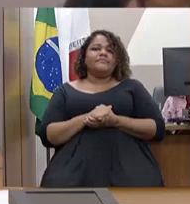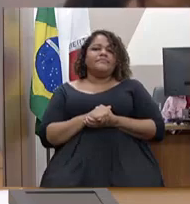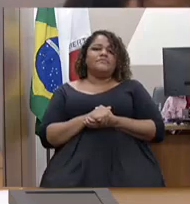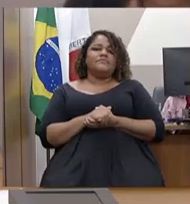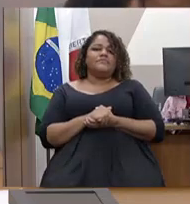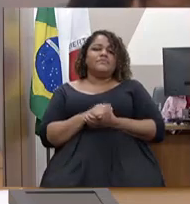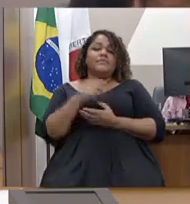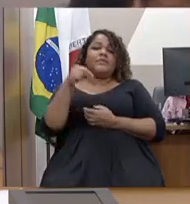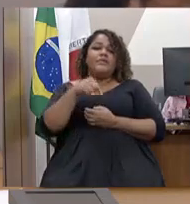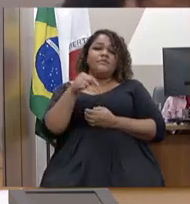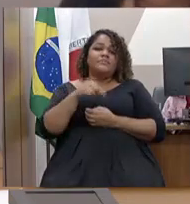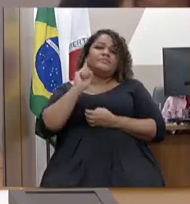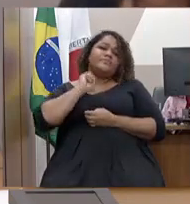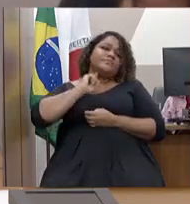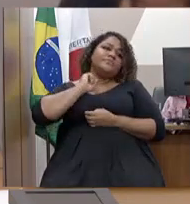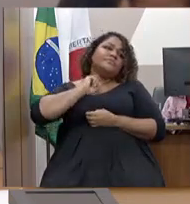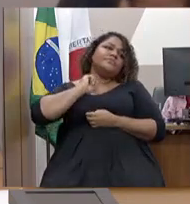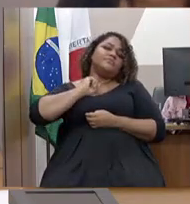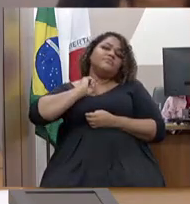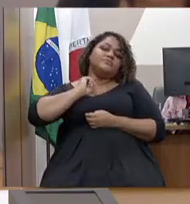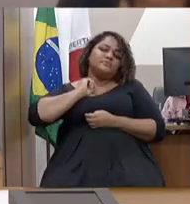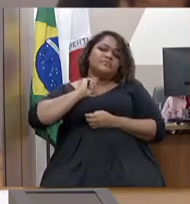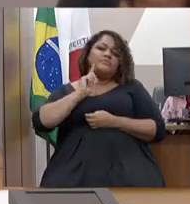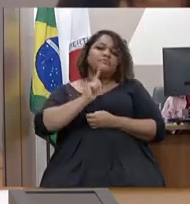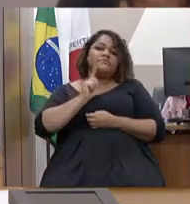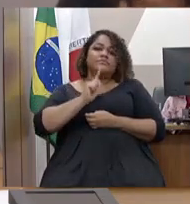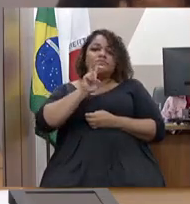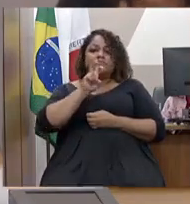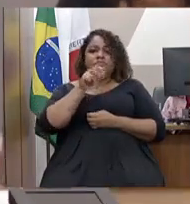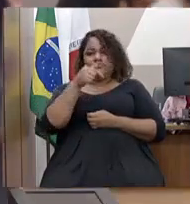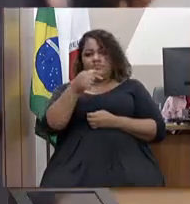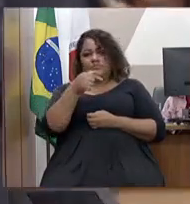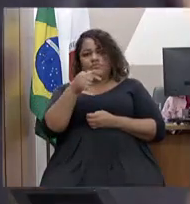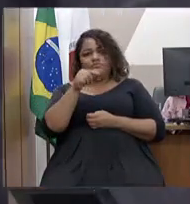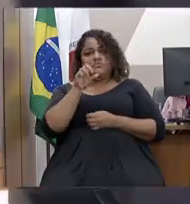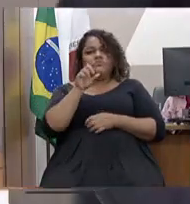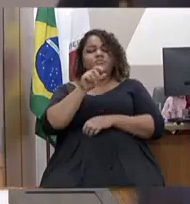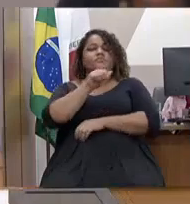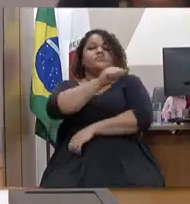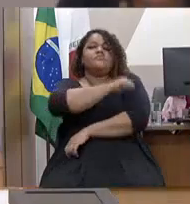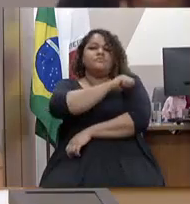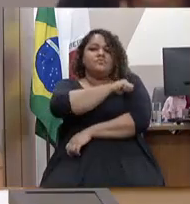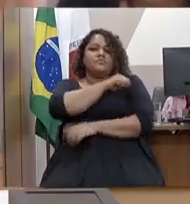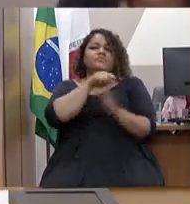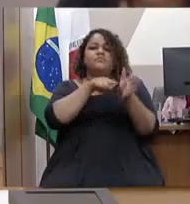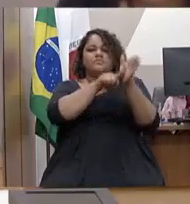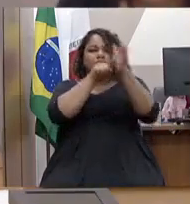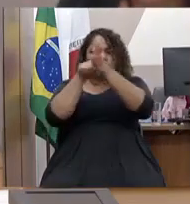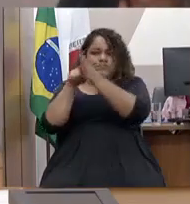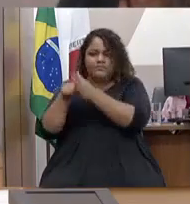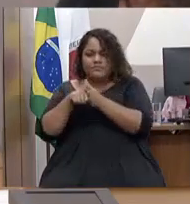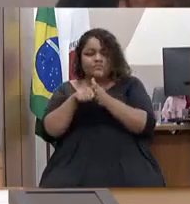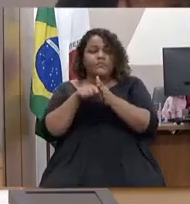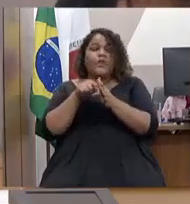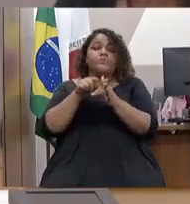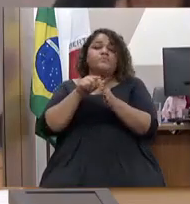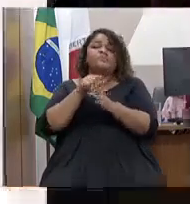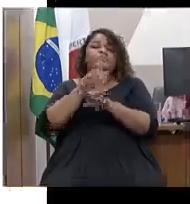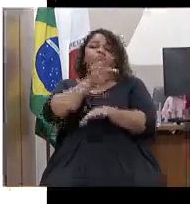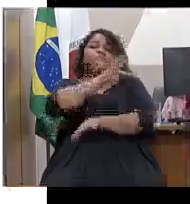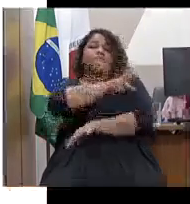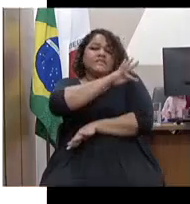momento gente a gente só tem 57 auditores tá para atender Minas Gerais inteirinha os